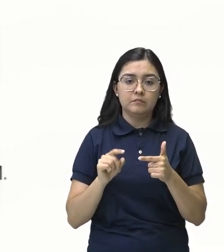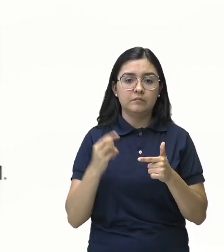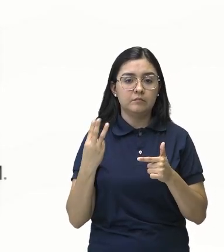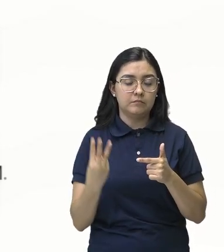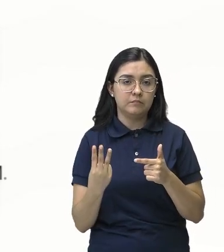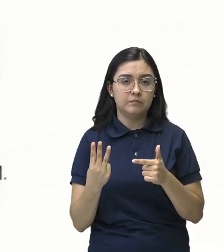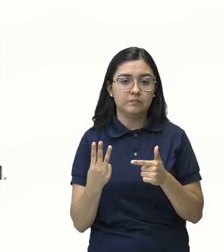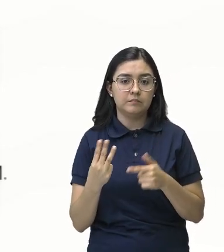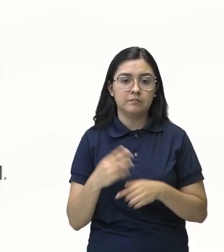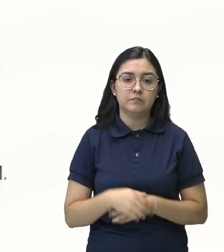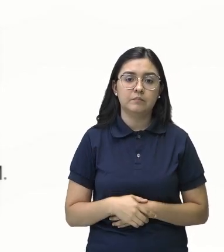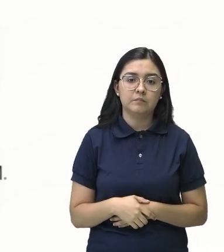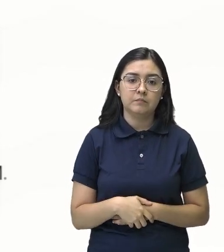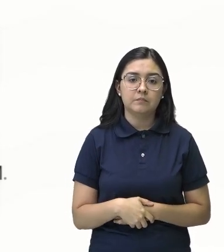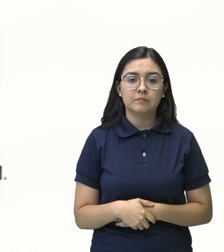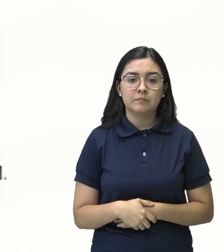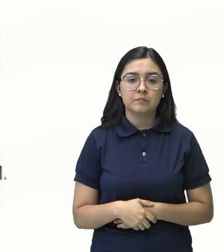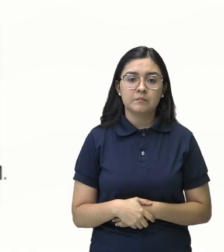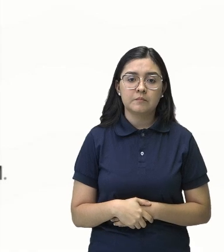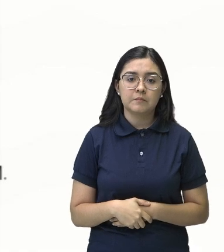3,